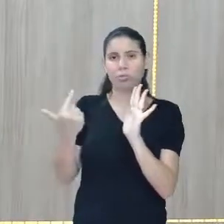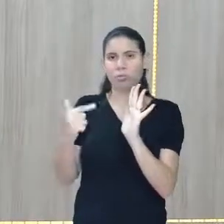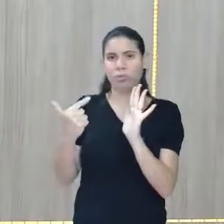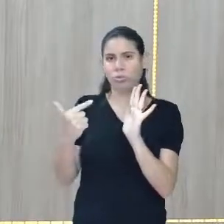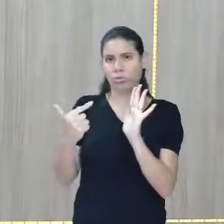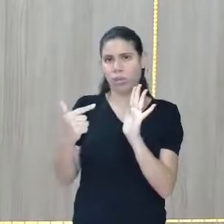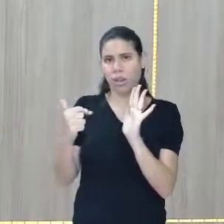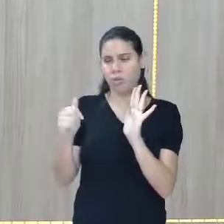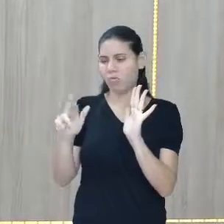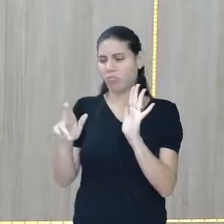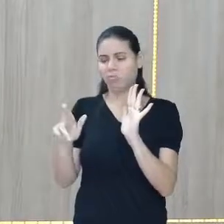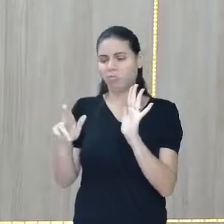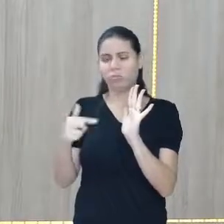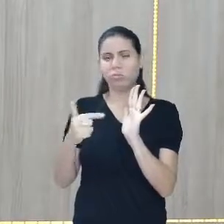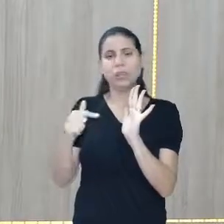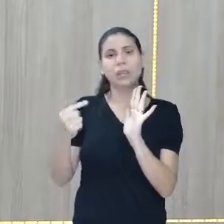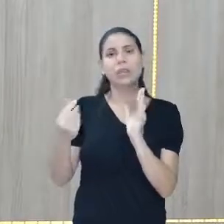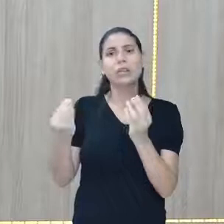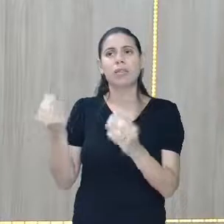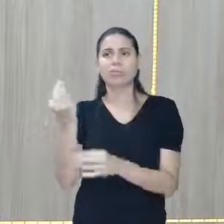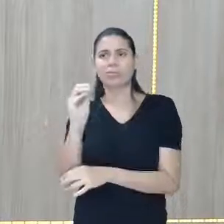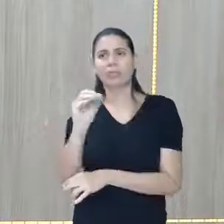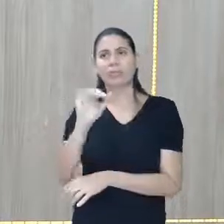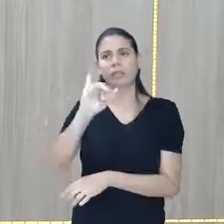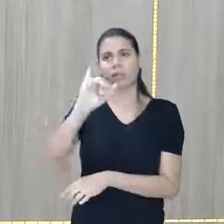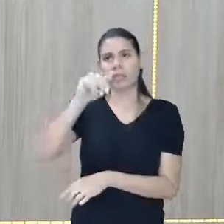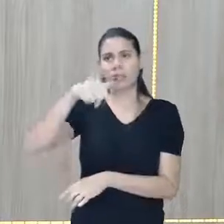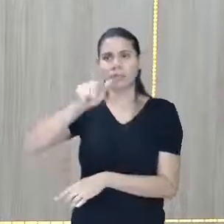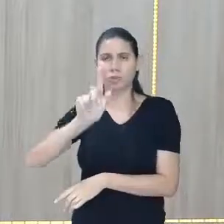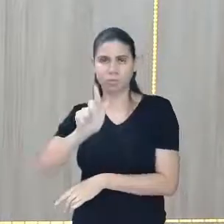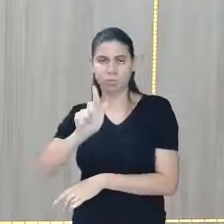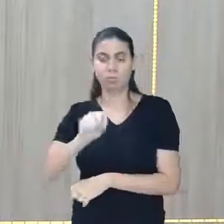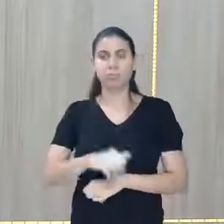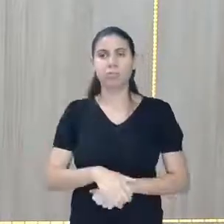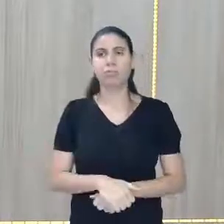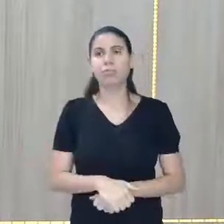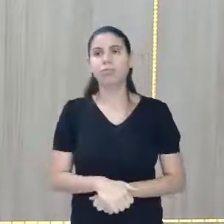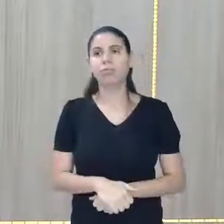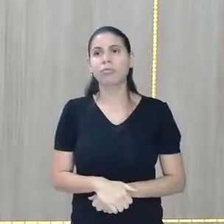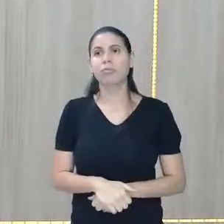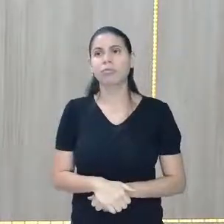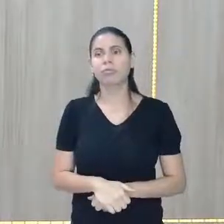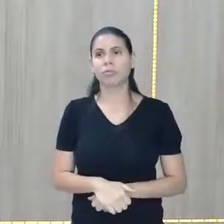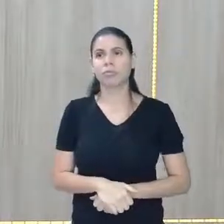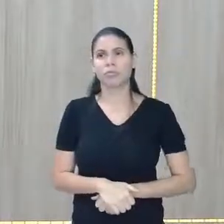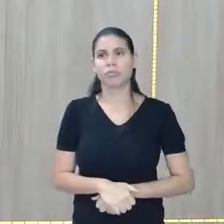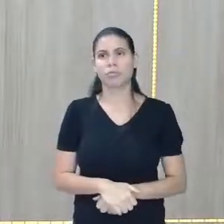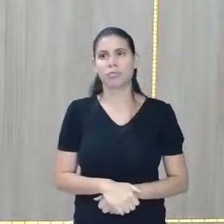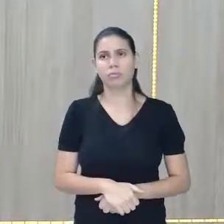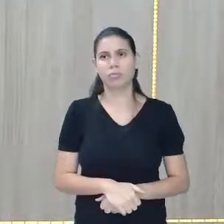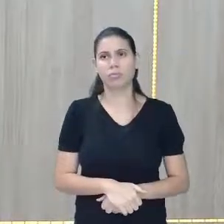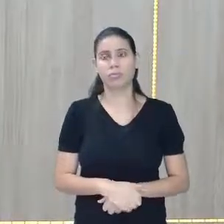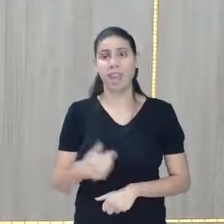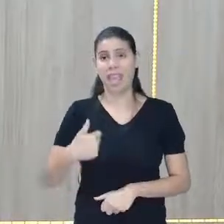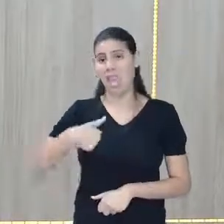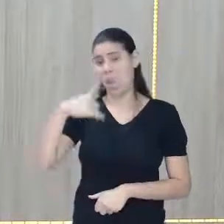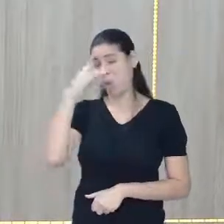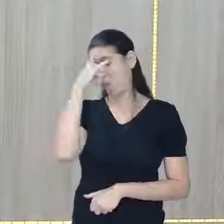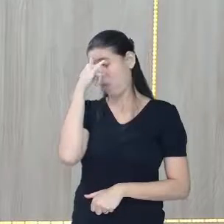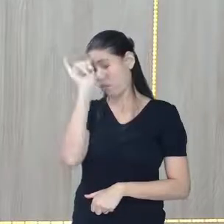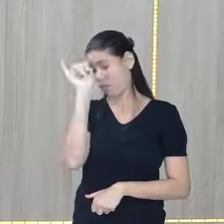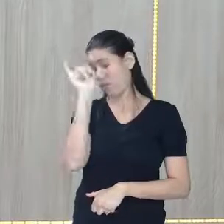marca do infinitivo, vai ser expressada pelo ing no final do verbo. Tá? Então, ó, I avoid reading. Eu evito